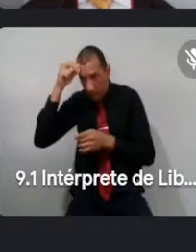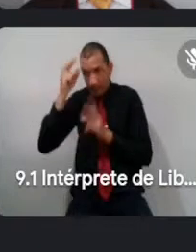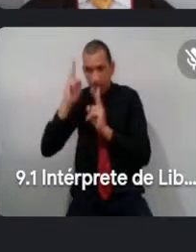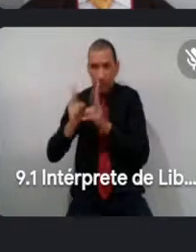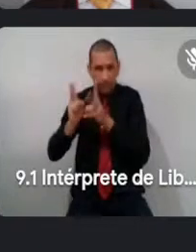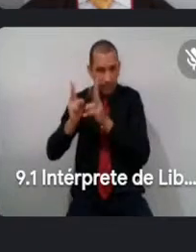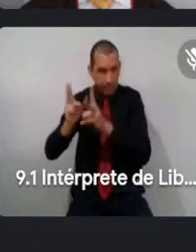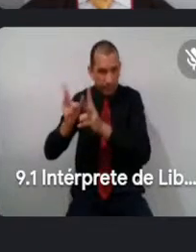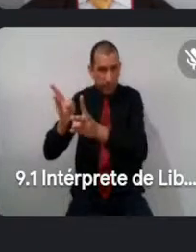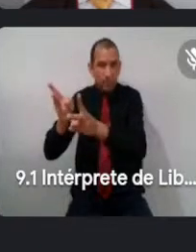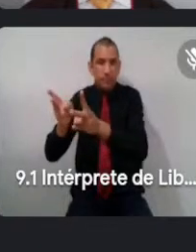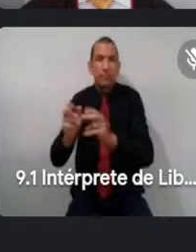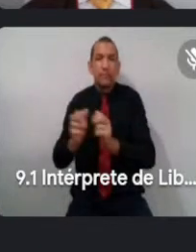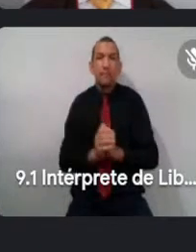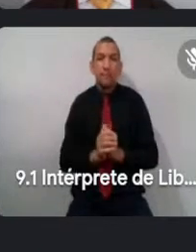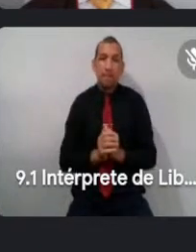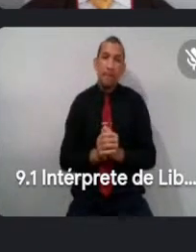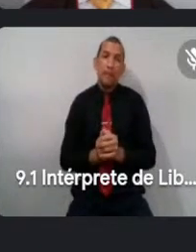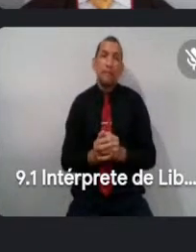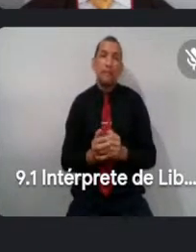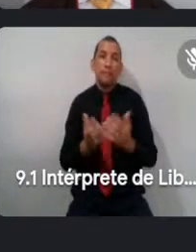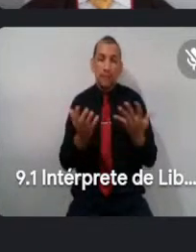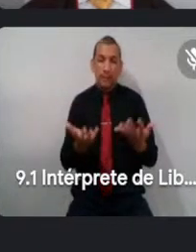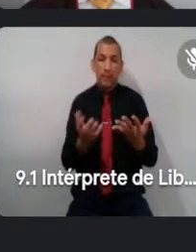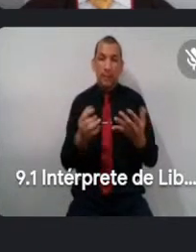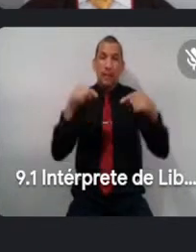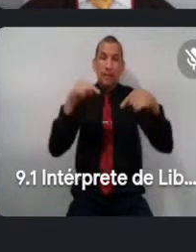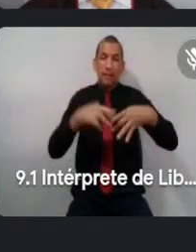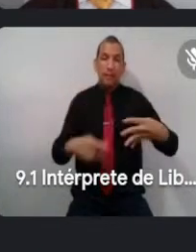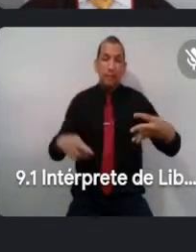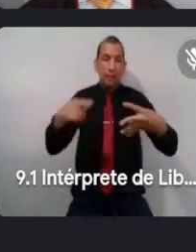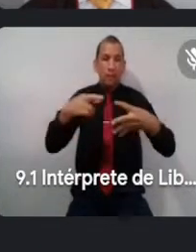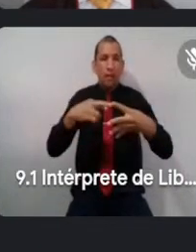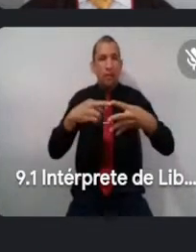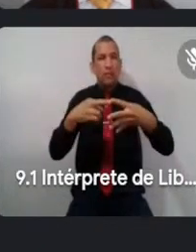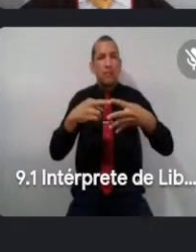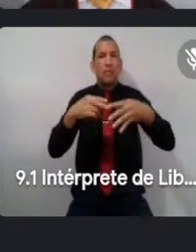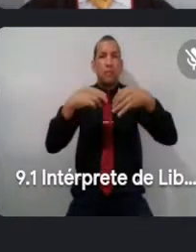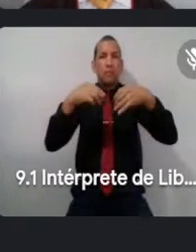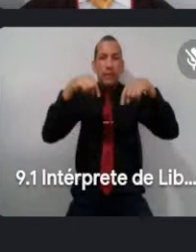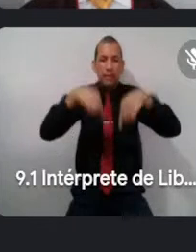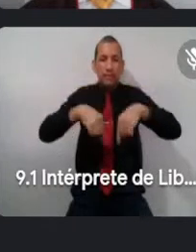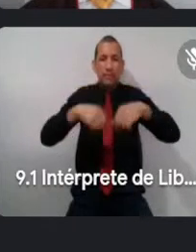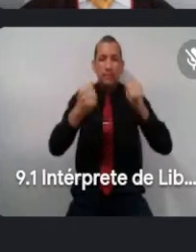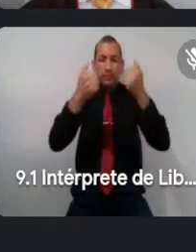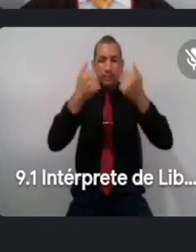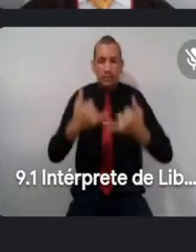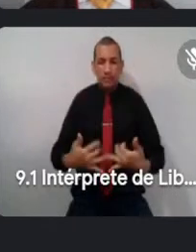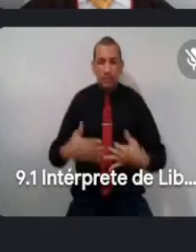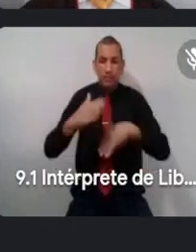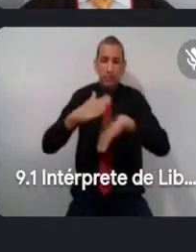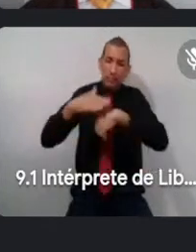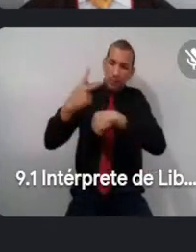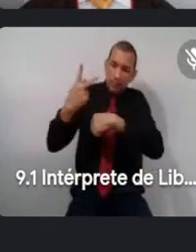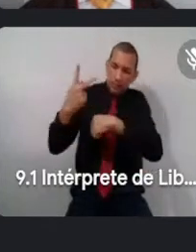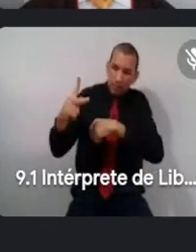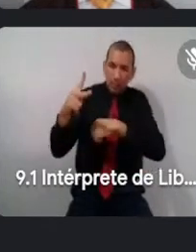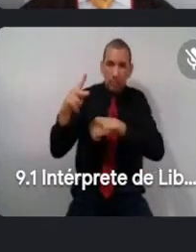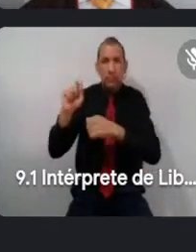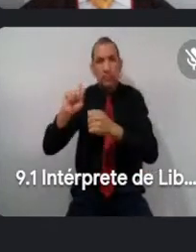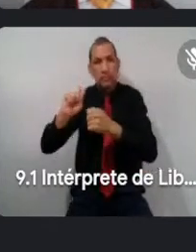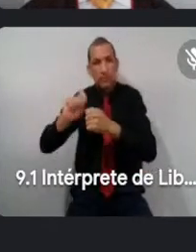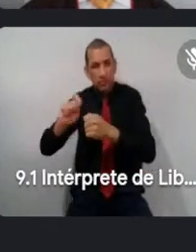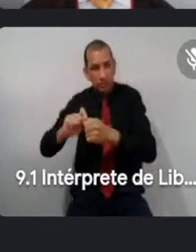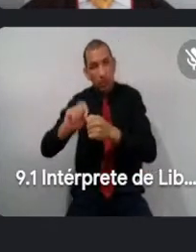prefeita então a peça recursal é ela adultos que não haveria autoria ou participação